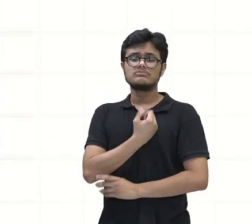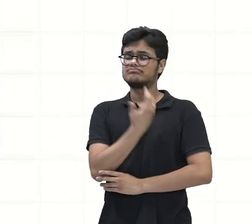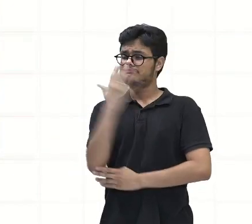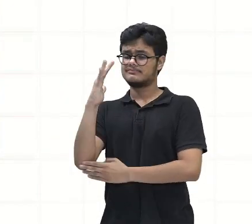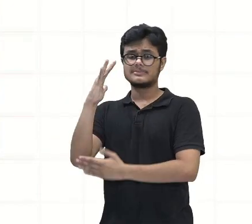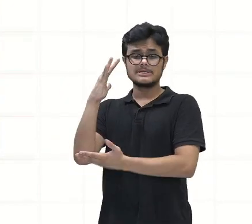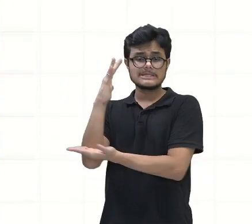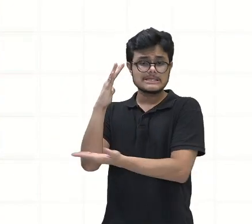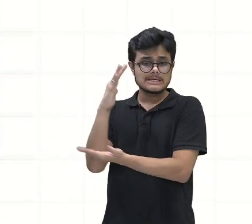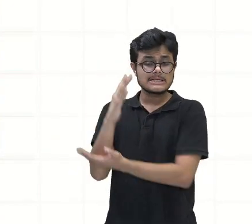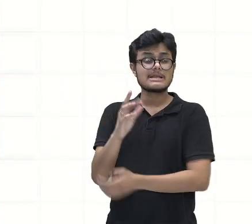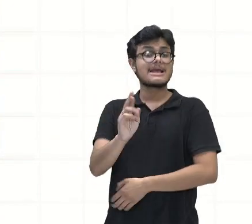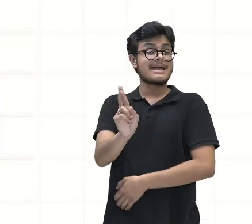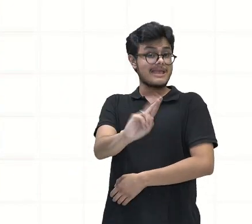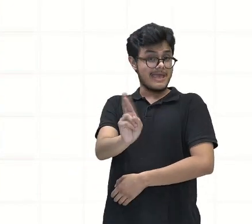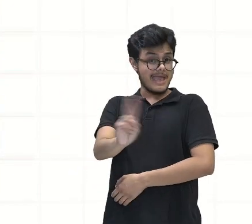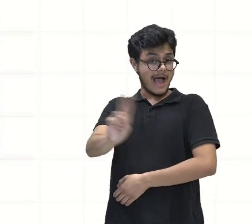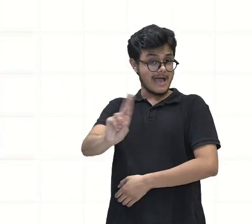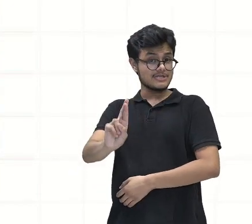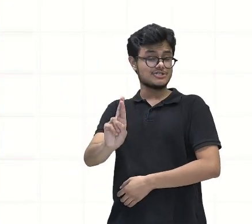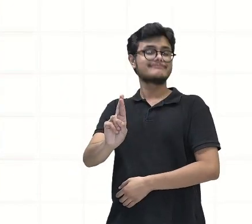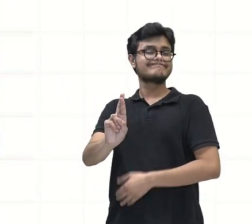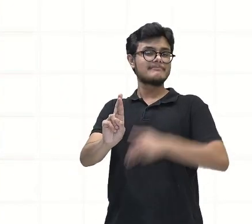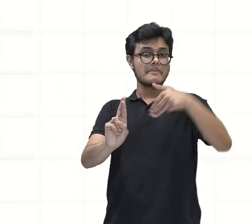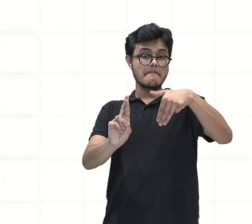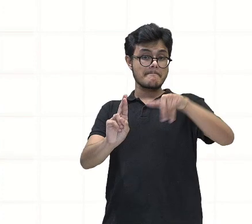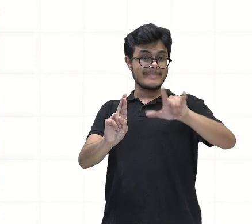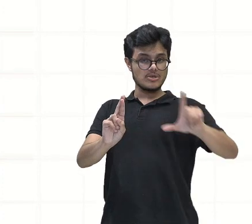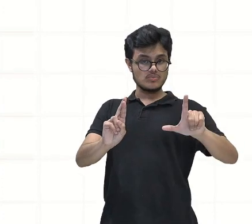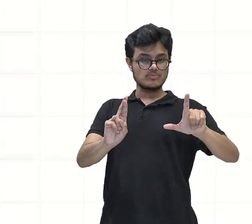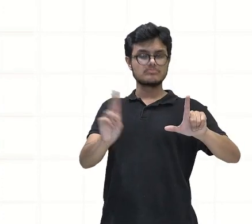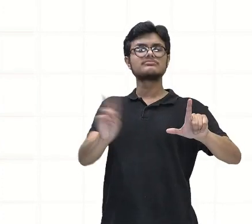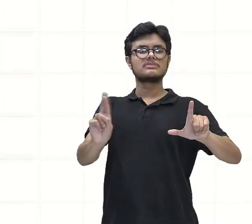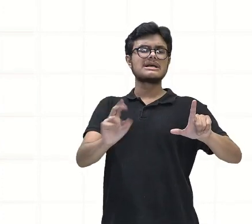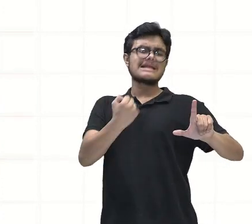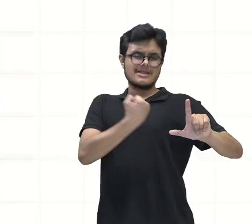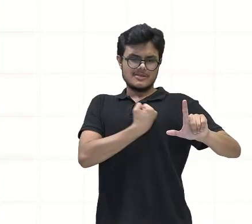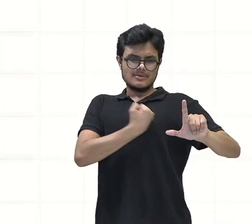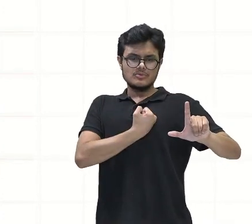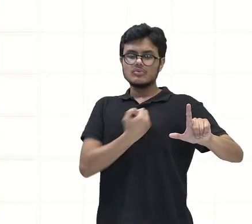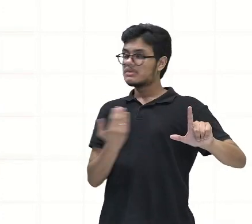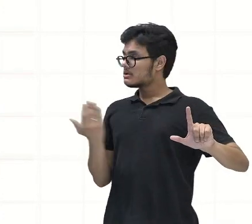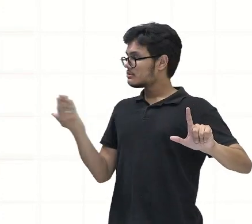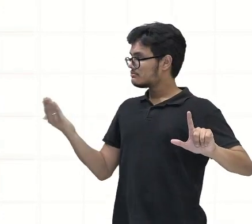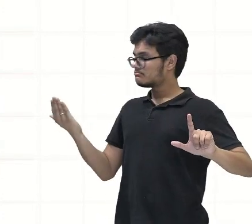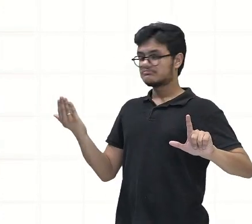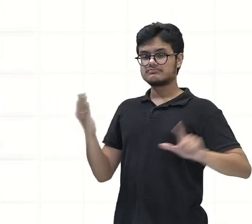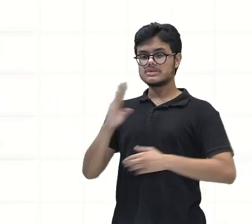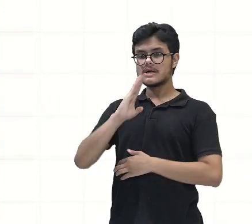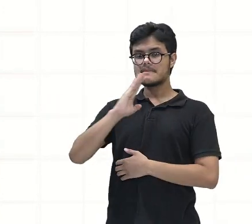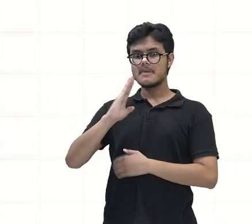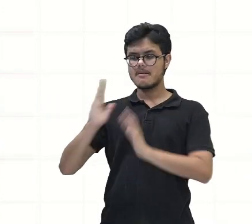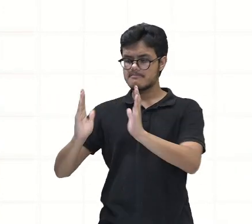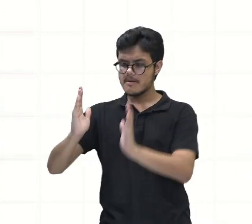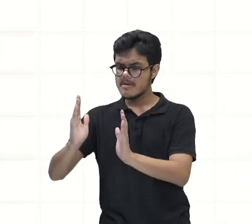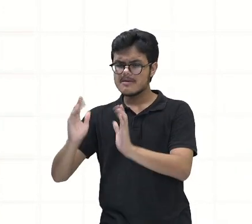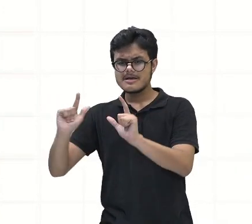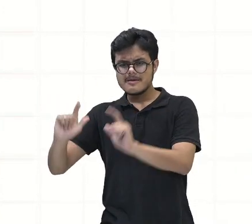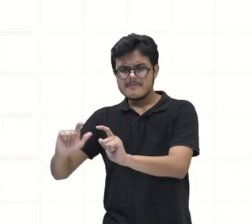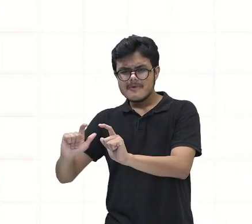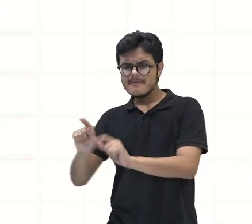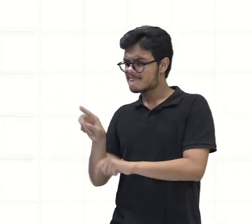1 1000 né E aí a gente vai ver aqui os valores destacando eh de acordo com as